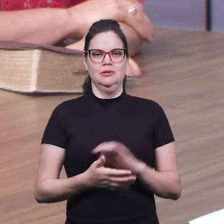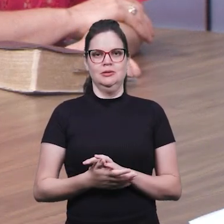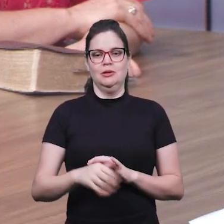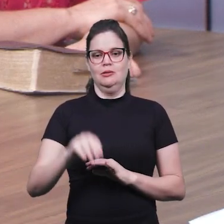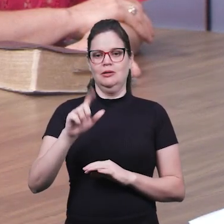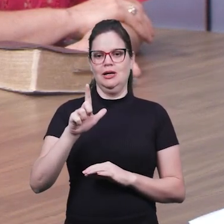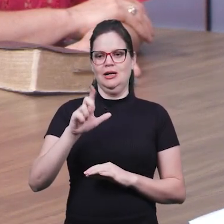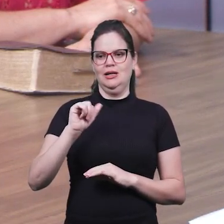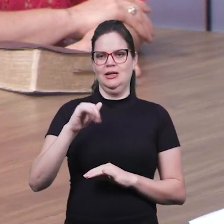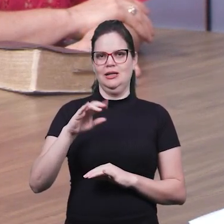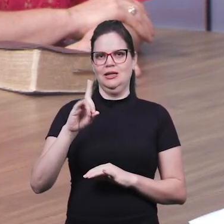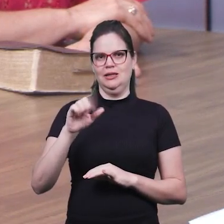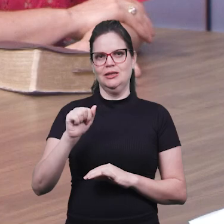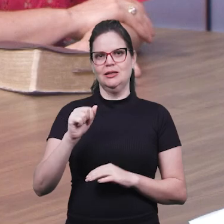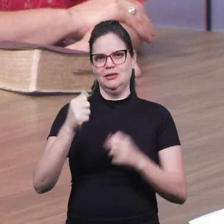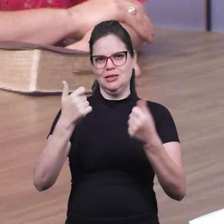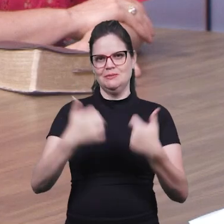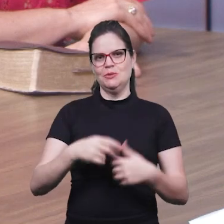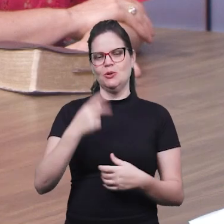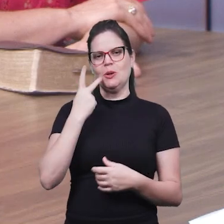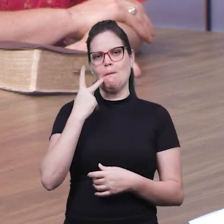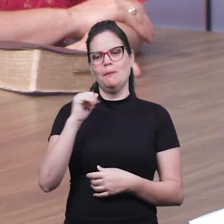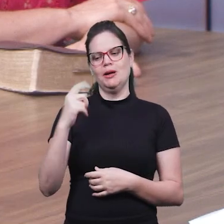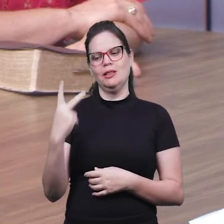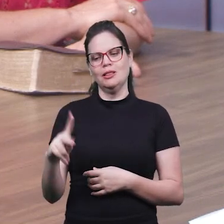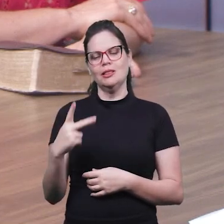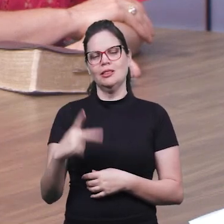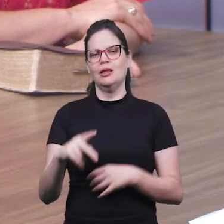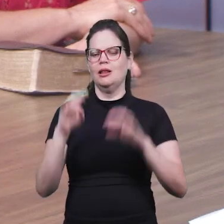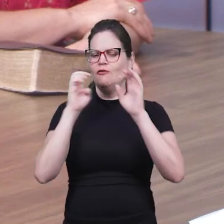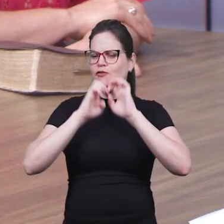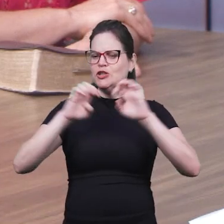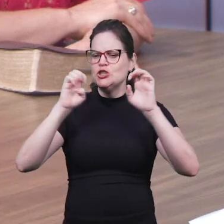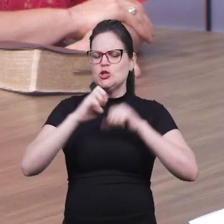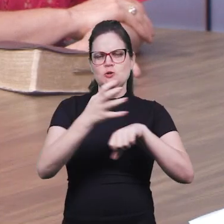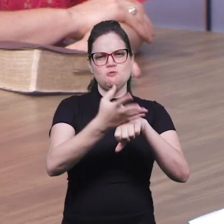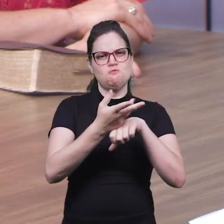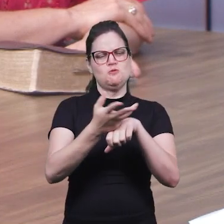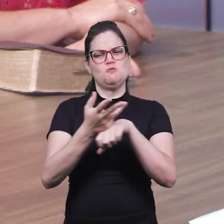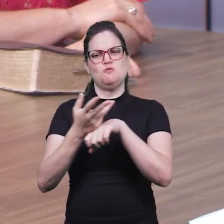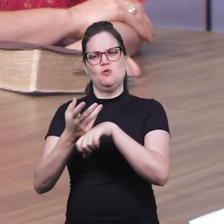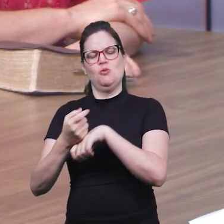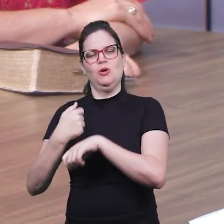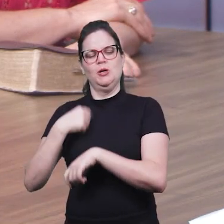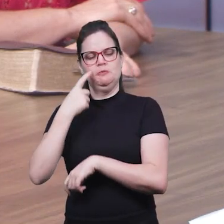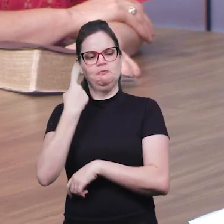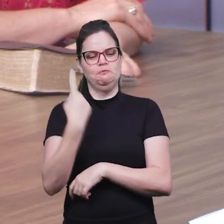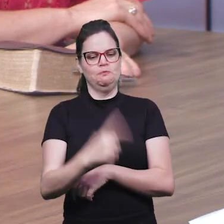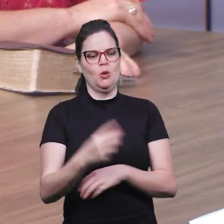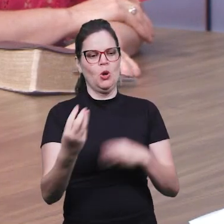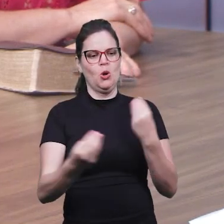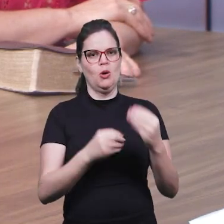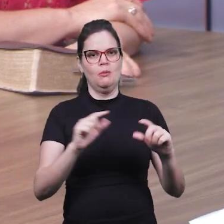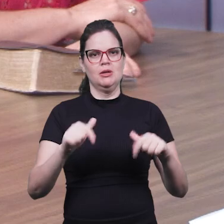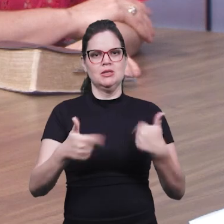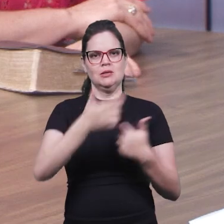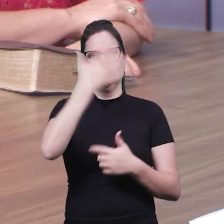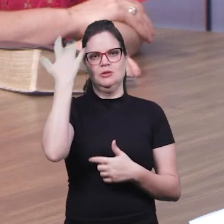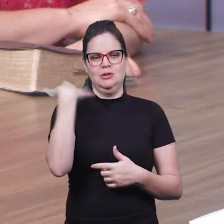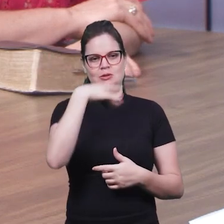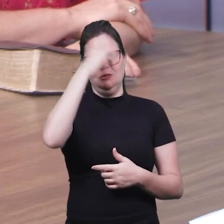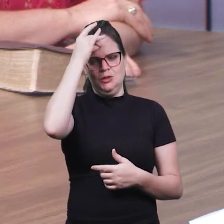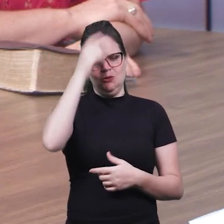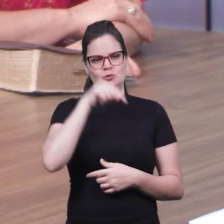muito evangelista e alcançou muitos, e ela via a manifestação do Senhor desde a infância. O pastor